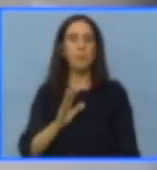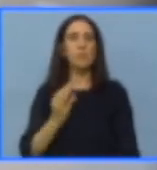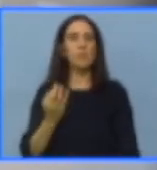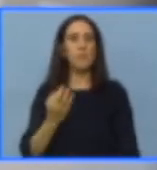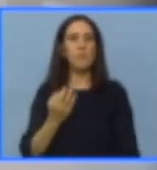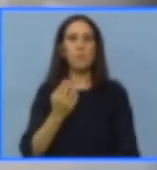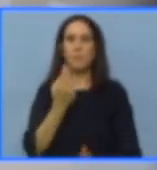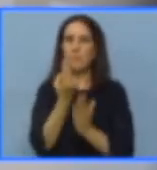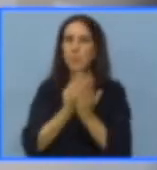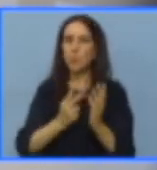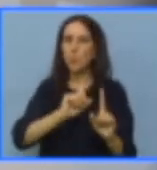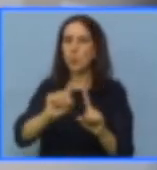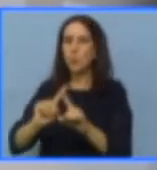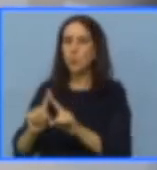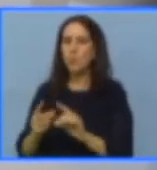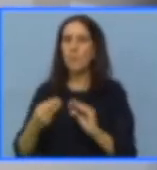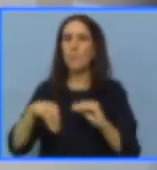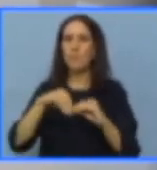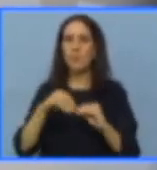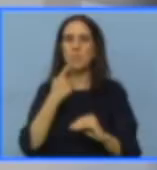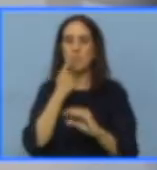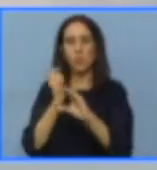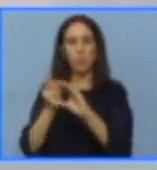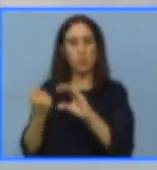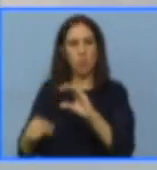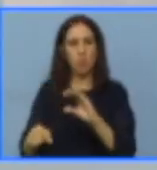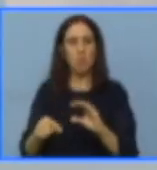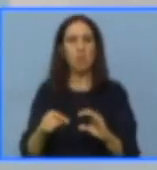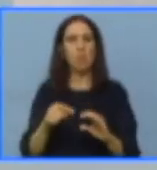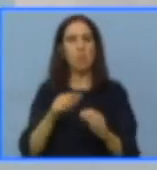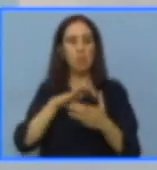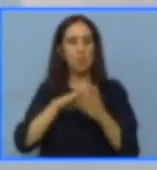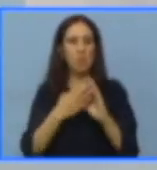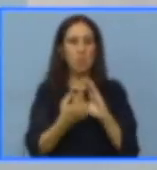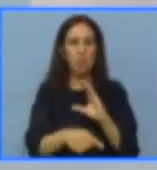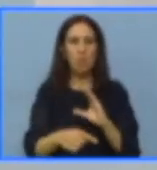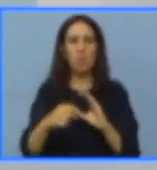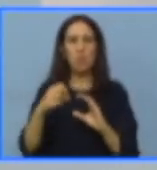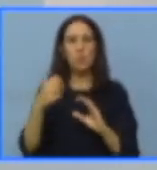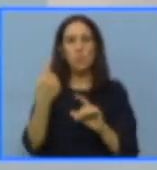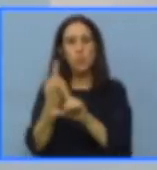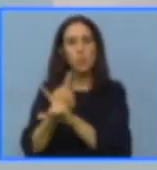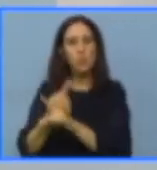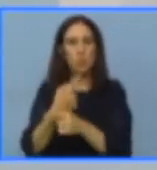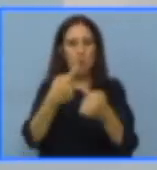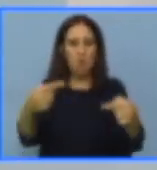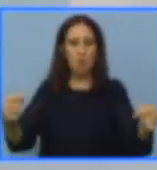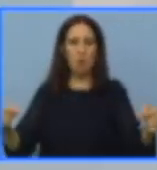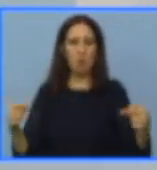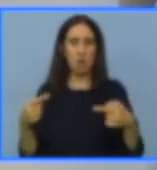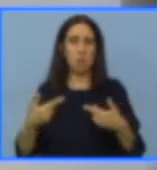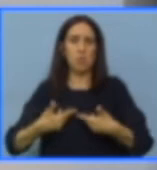da pintura, mas também com presença de escultura, de têxteis, de iluminuras, que ajudam,